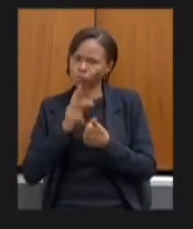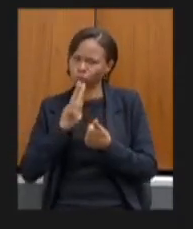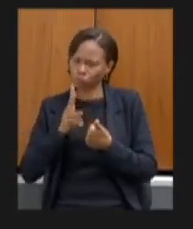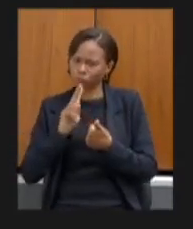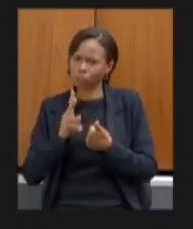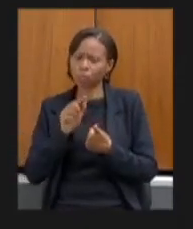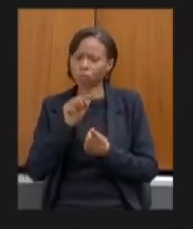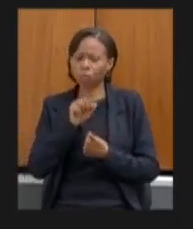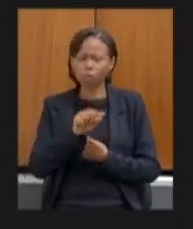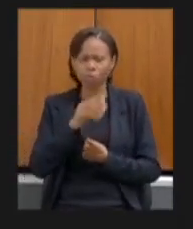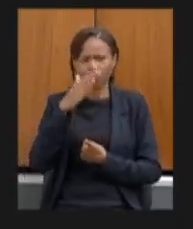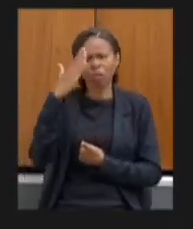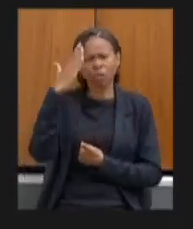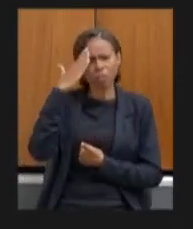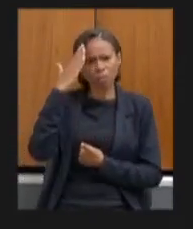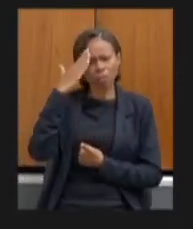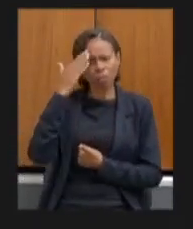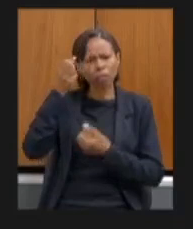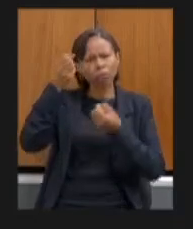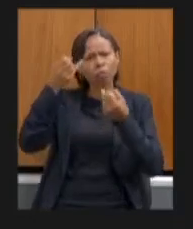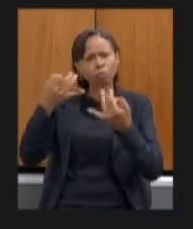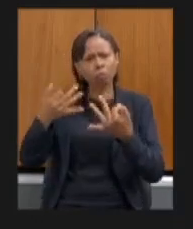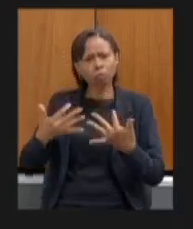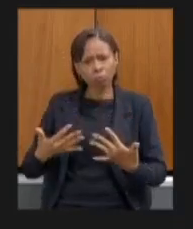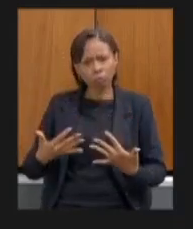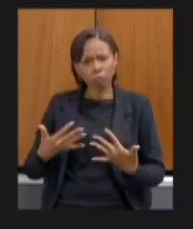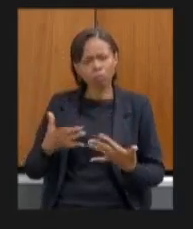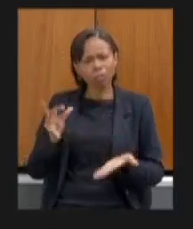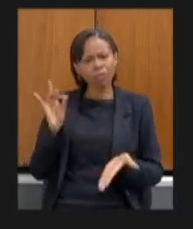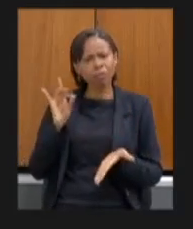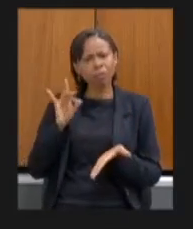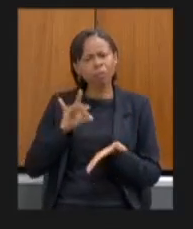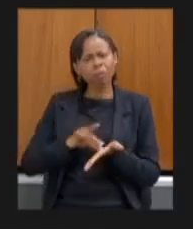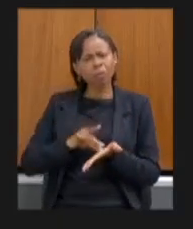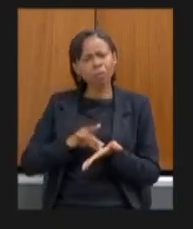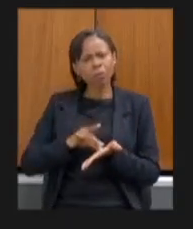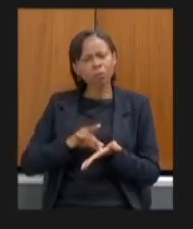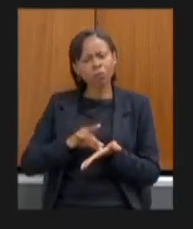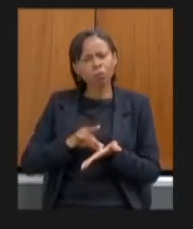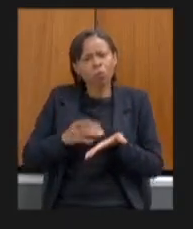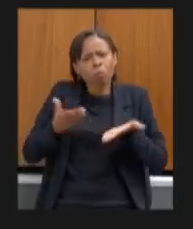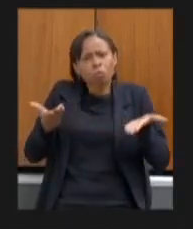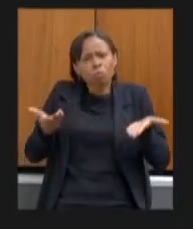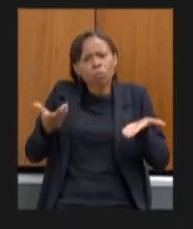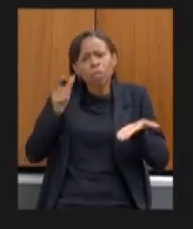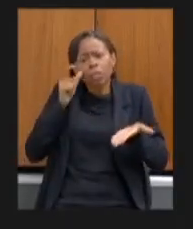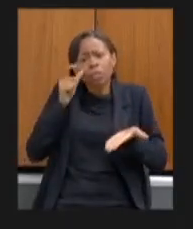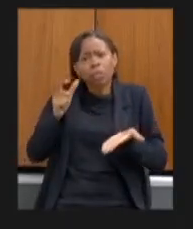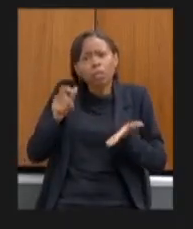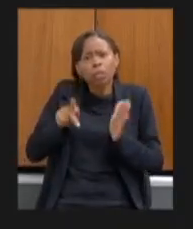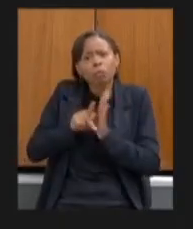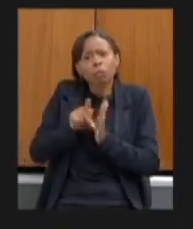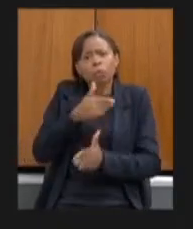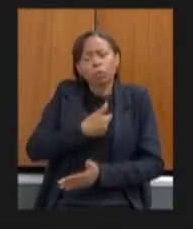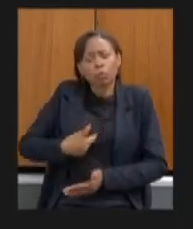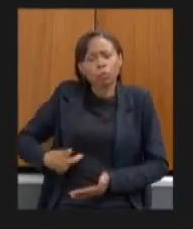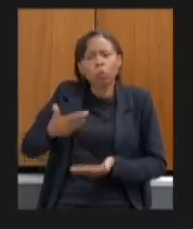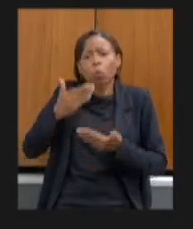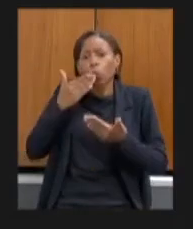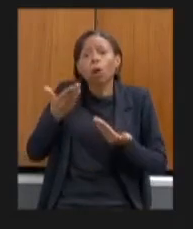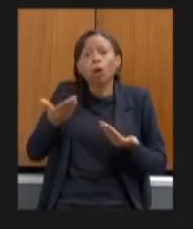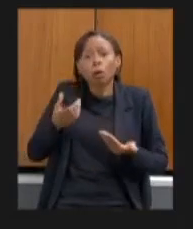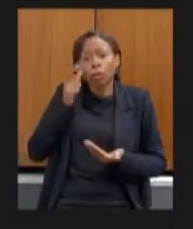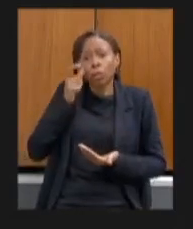posicionar mais claramente qual é de fato a posição e o interesse do governo, que muitas das vezes